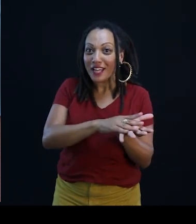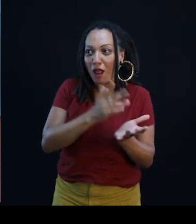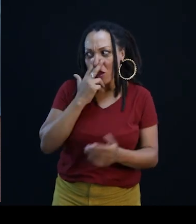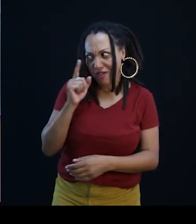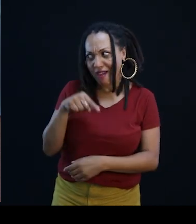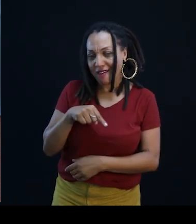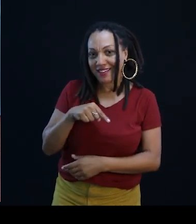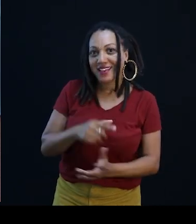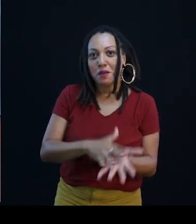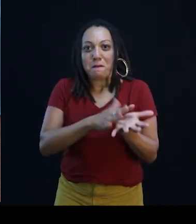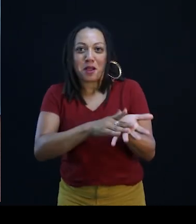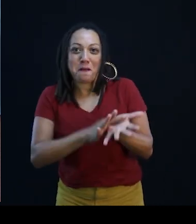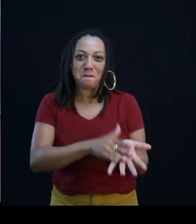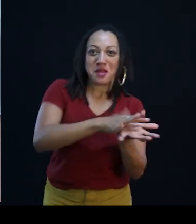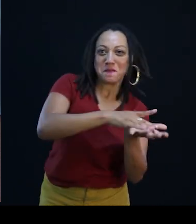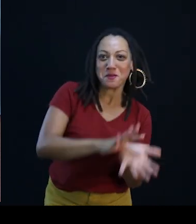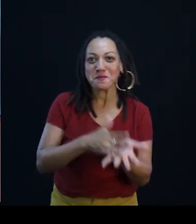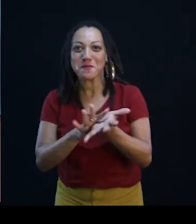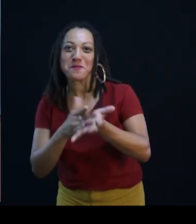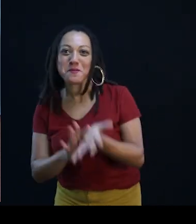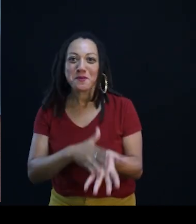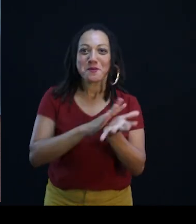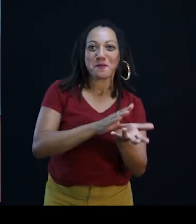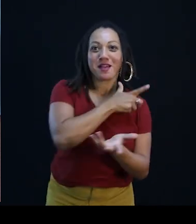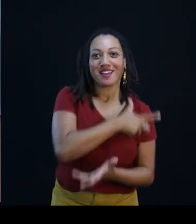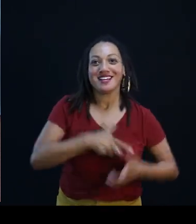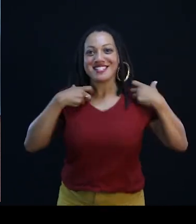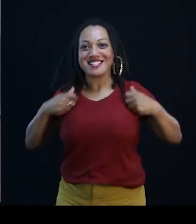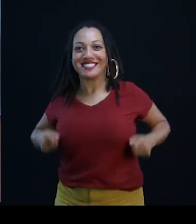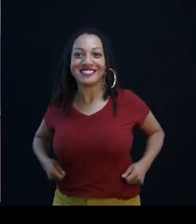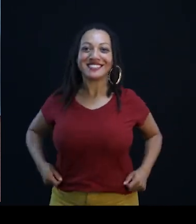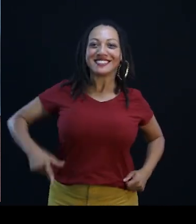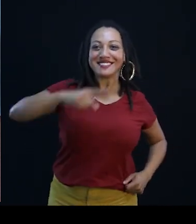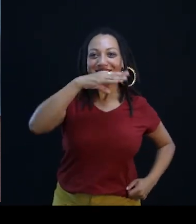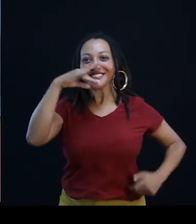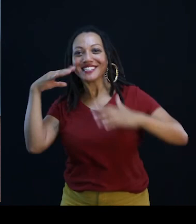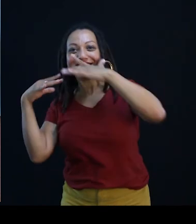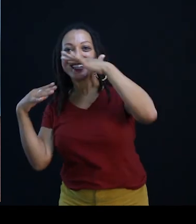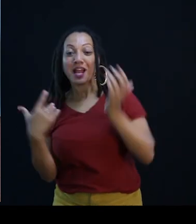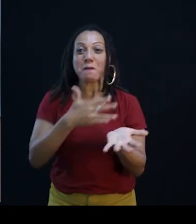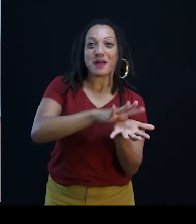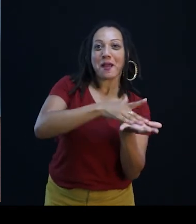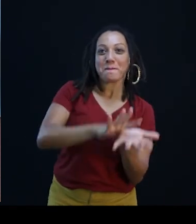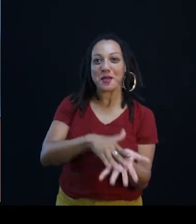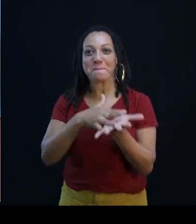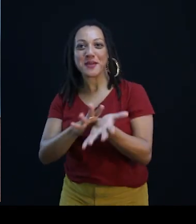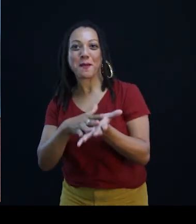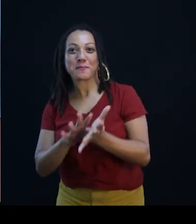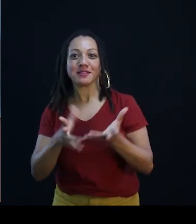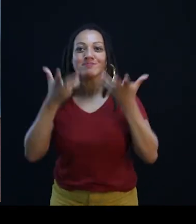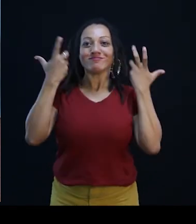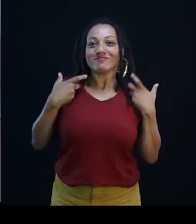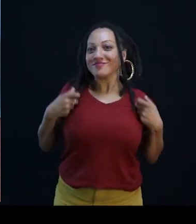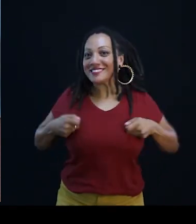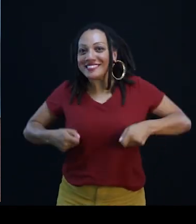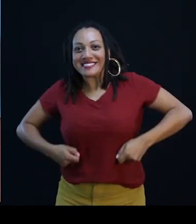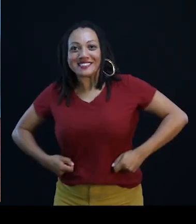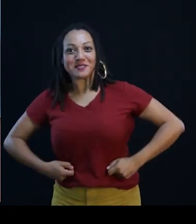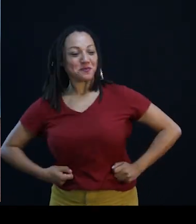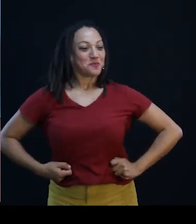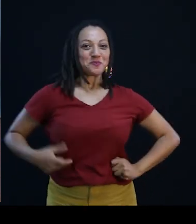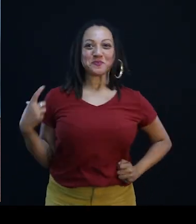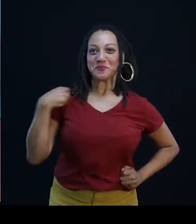Esse. Acho que era esse, né? E veste, veste, lavadeira, quanto mais veste, mais cheira. Veste,